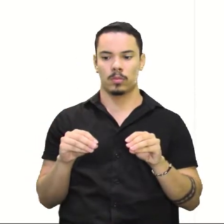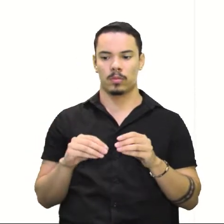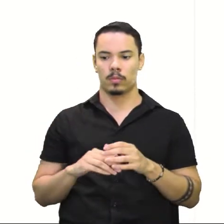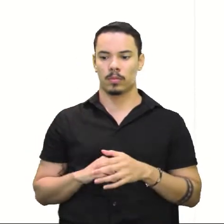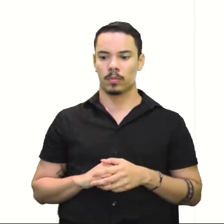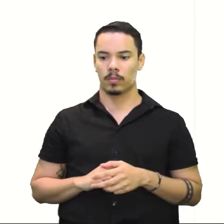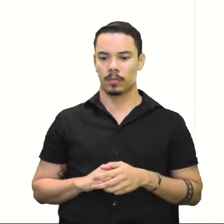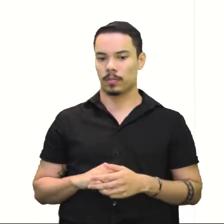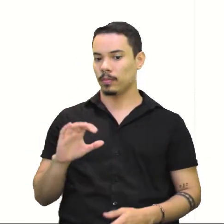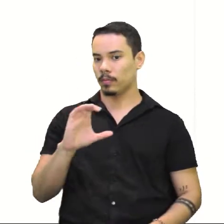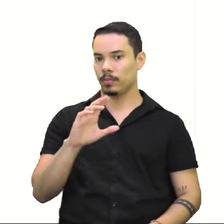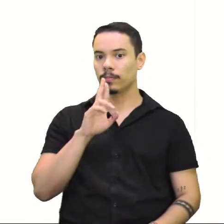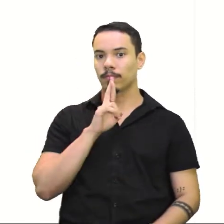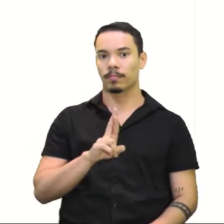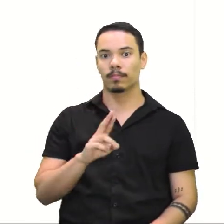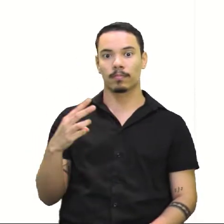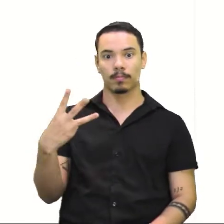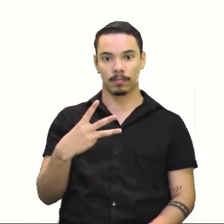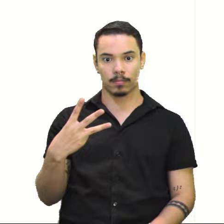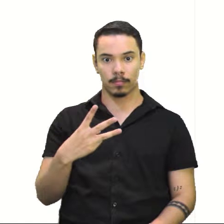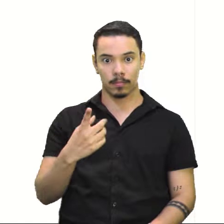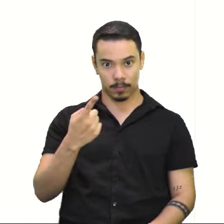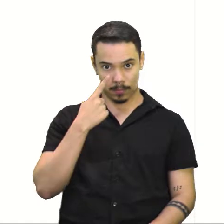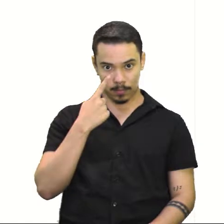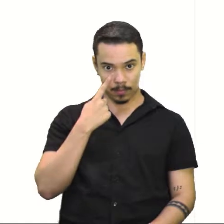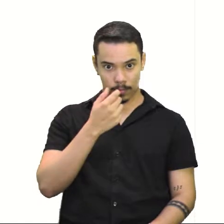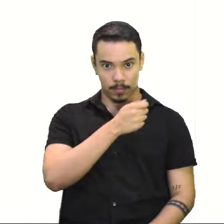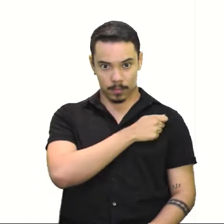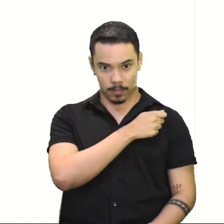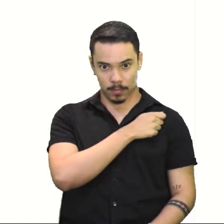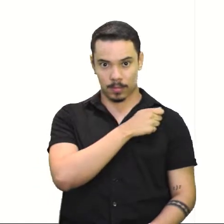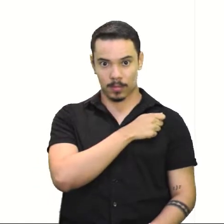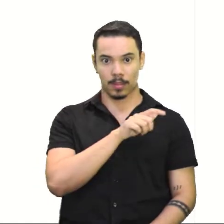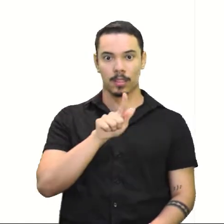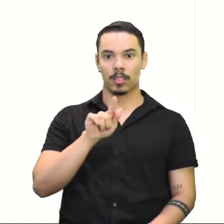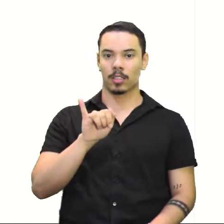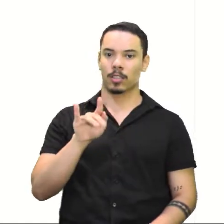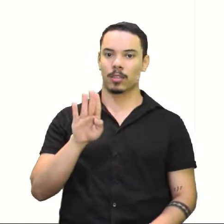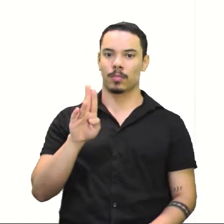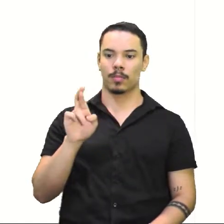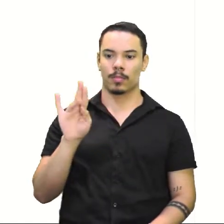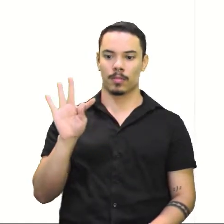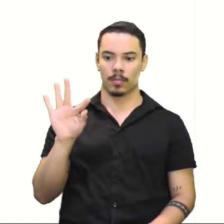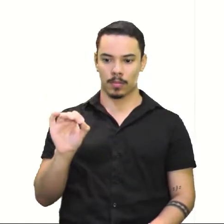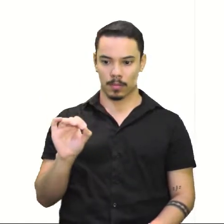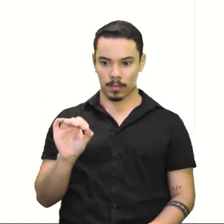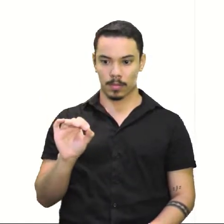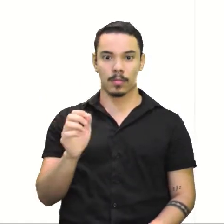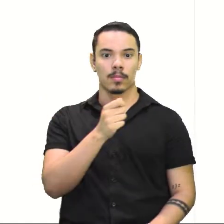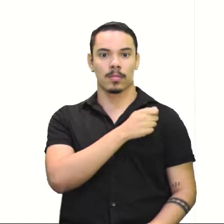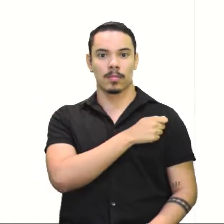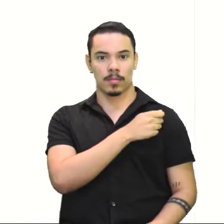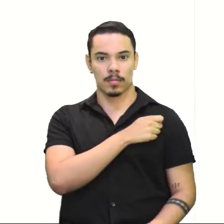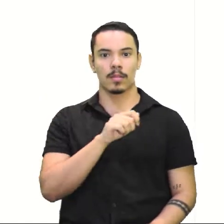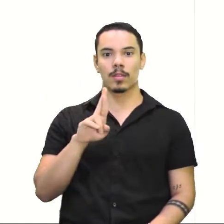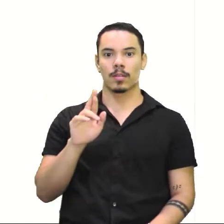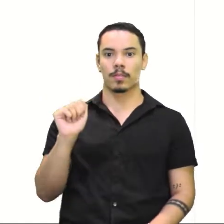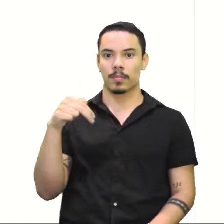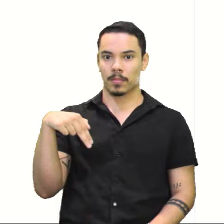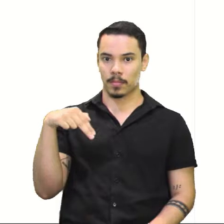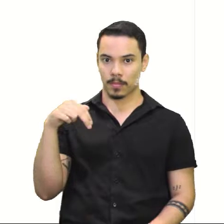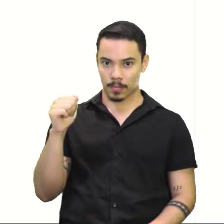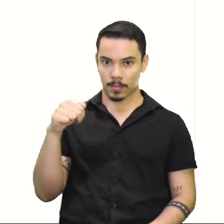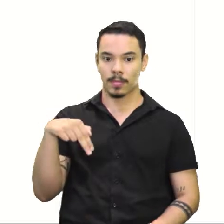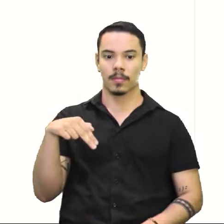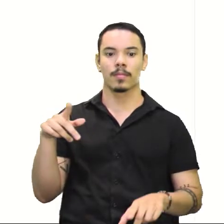C vale 3. Viu, aluno Gilberto? Nós temos alunos novos hoje na classe, né? Aluno Renan. Vamos lá, então. Uma